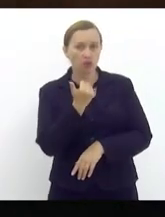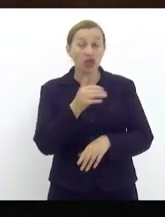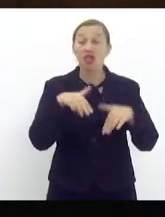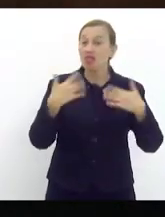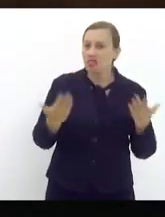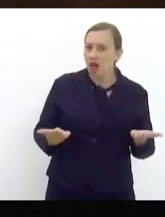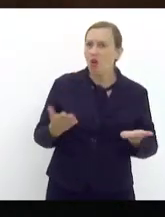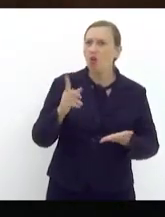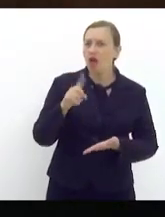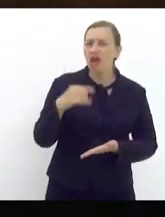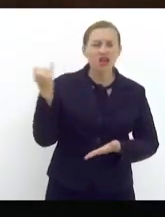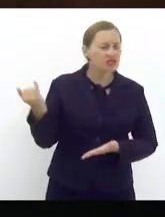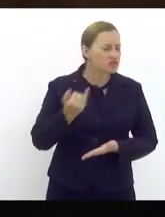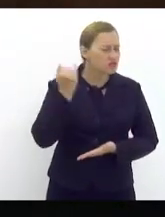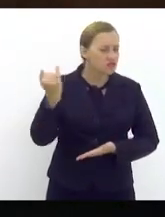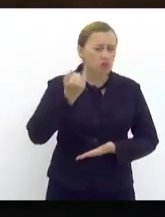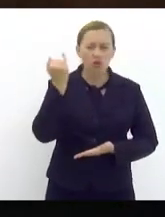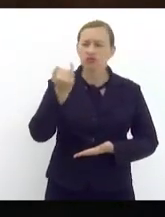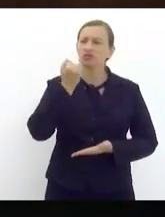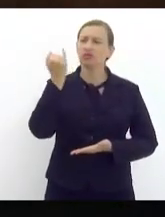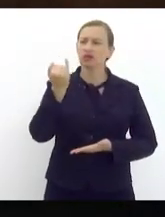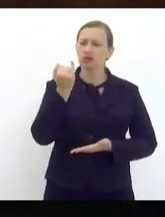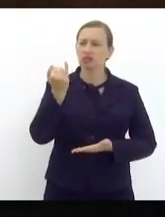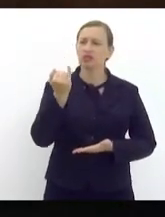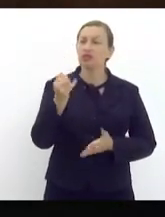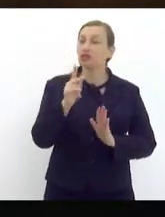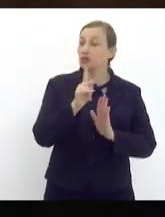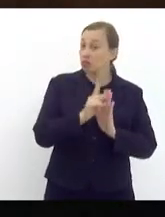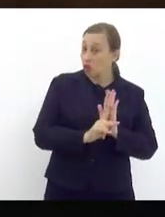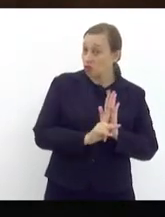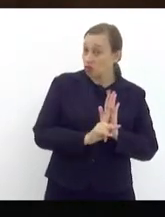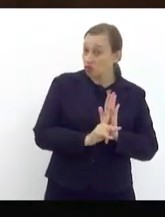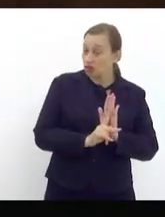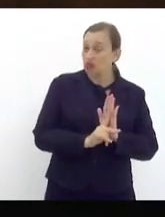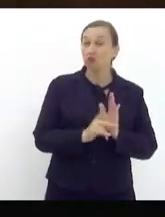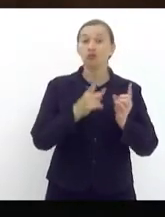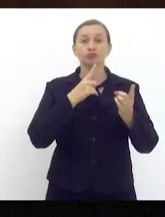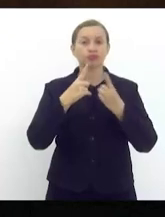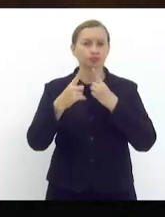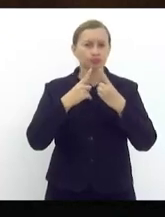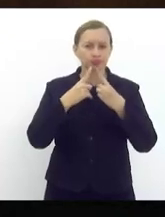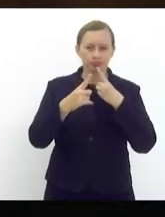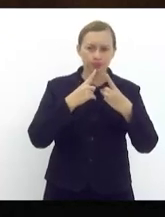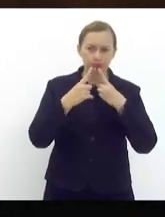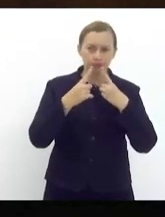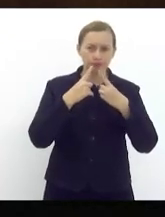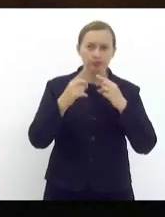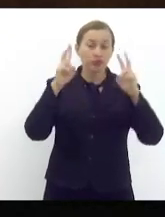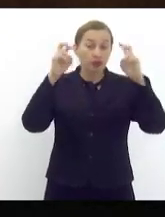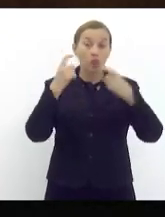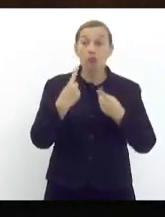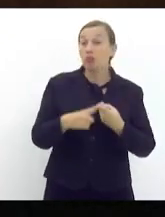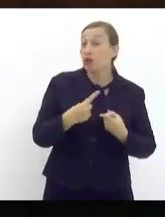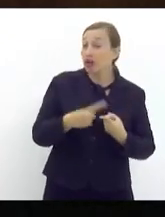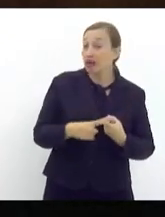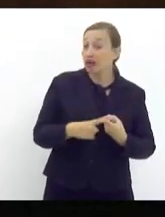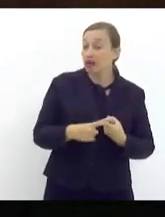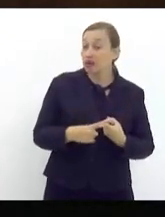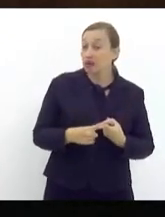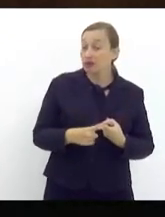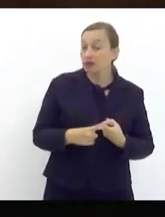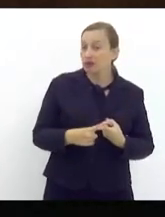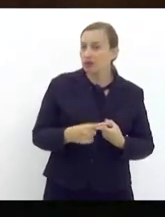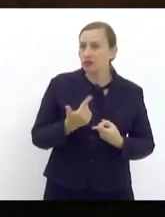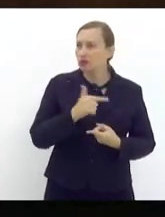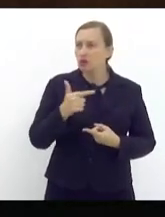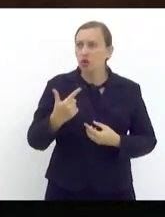é muito, muito importante esse projeto, esse debate, esse tema, porque não há